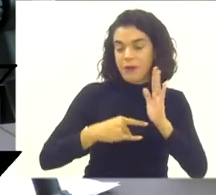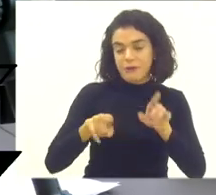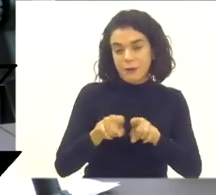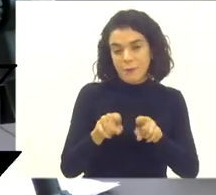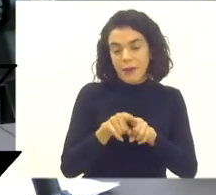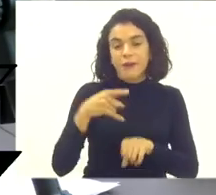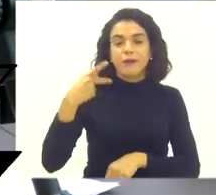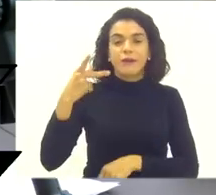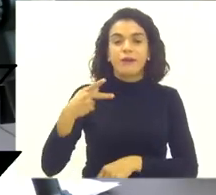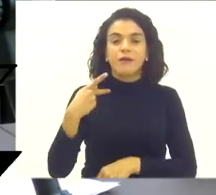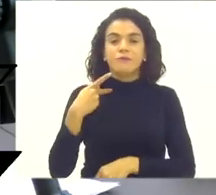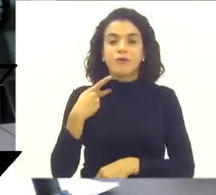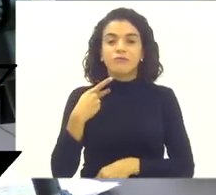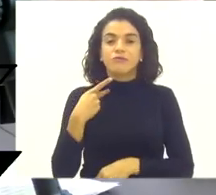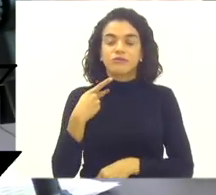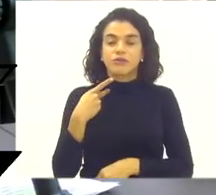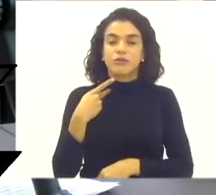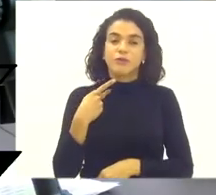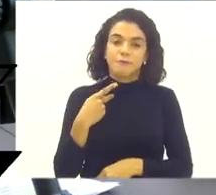procuradoria